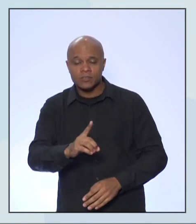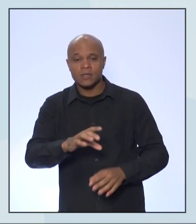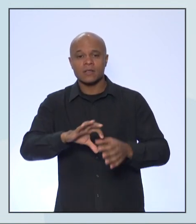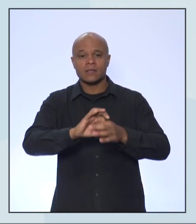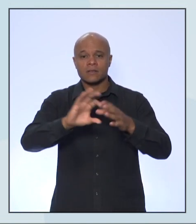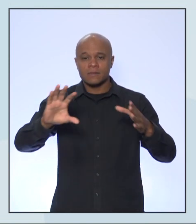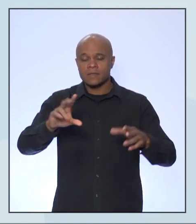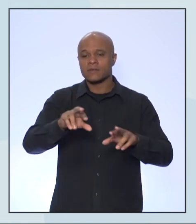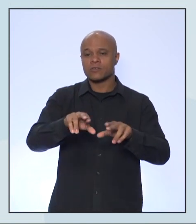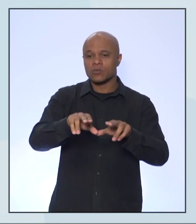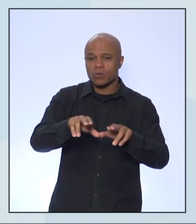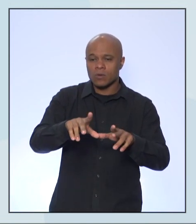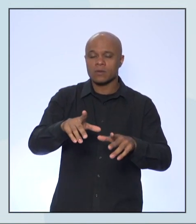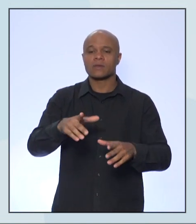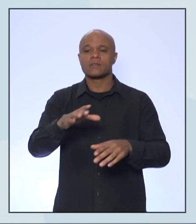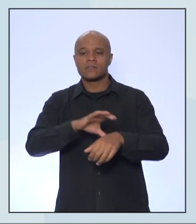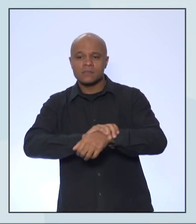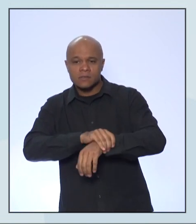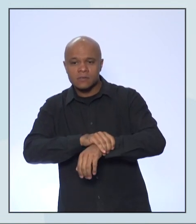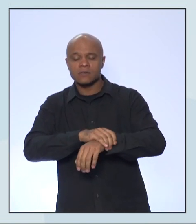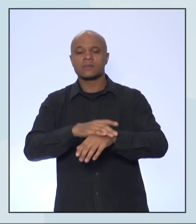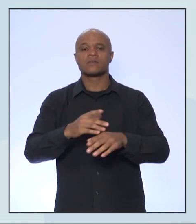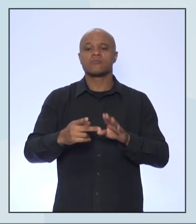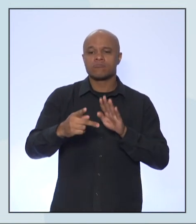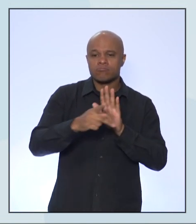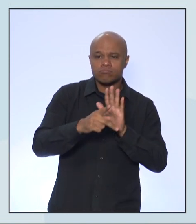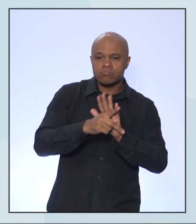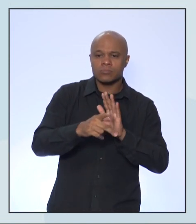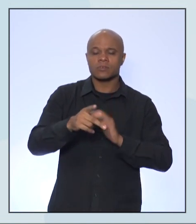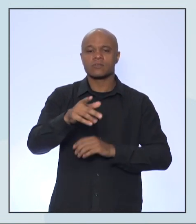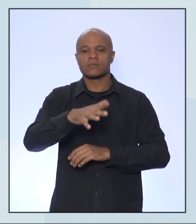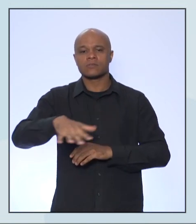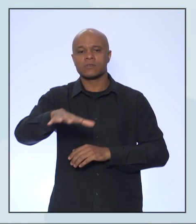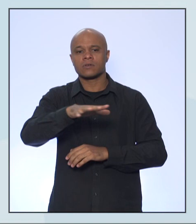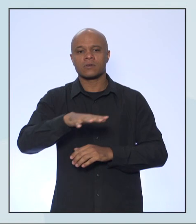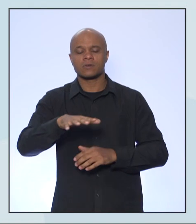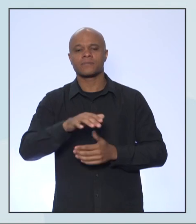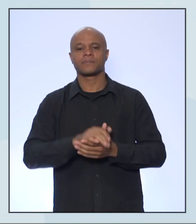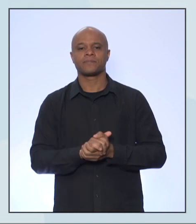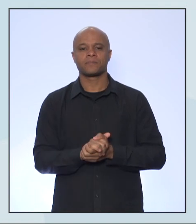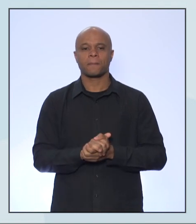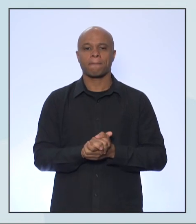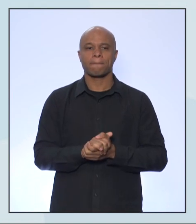liberdade, à igualdade, à segurança e à propriedade, nos termos seguintes.